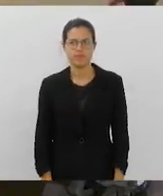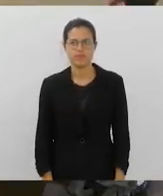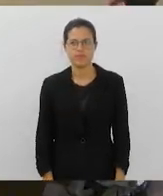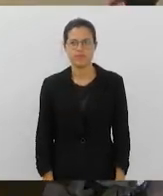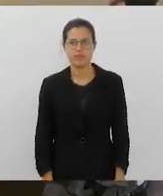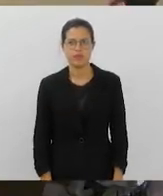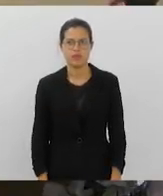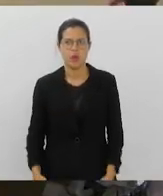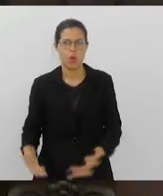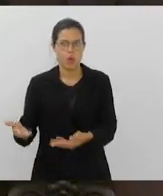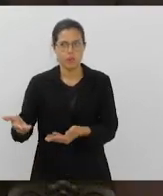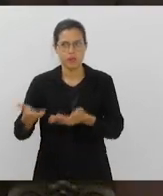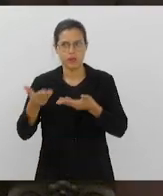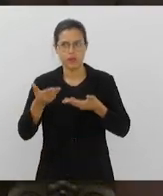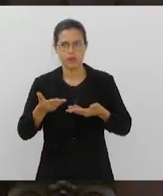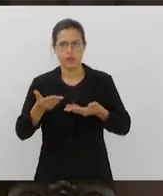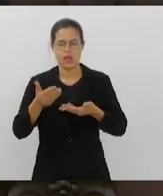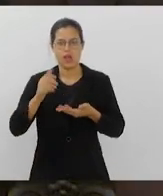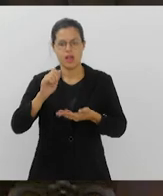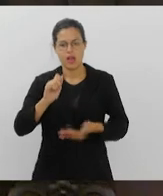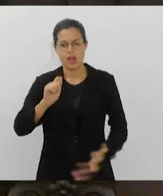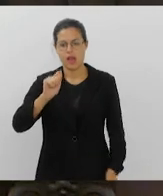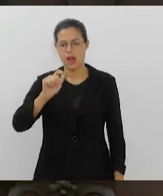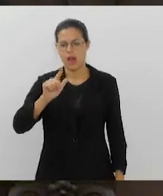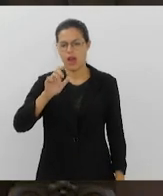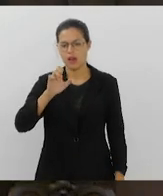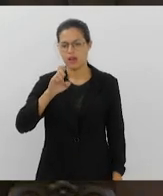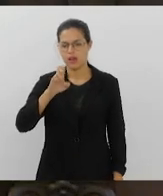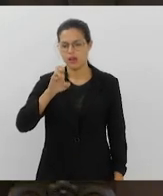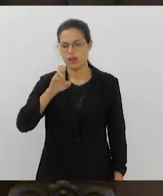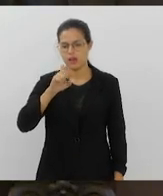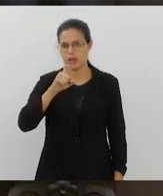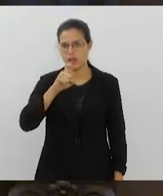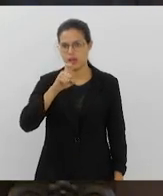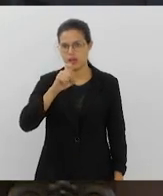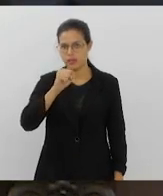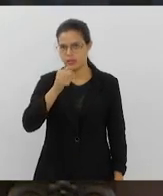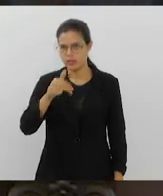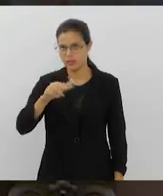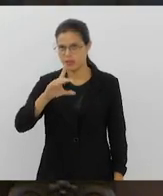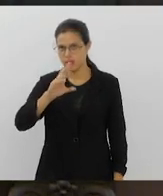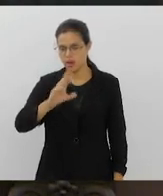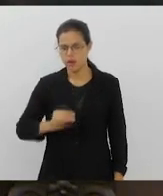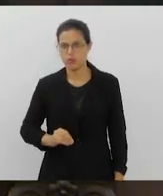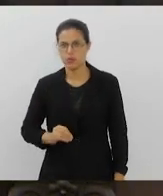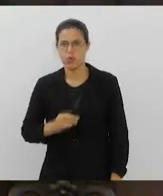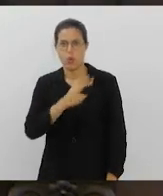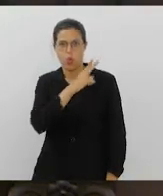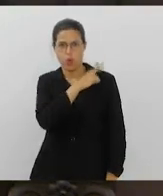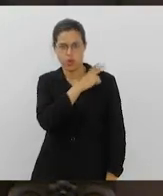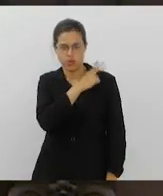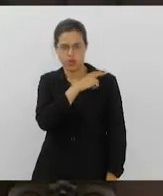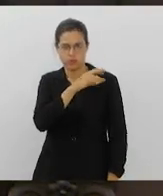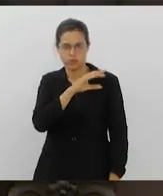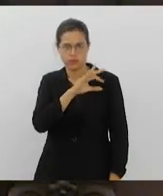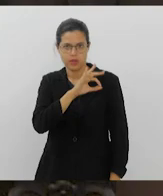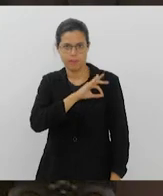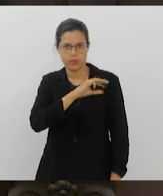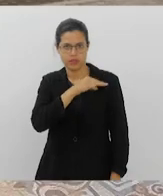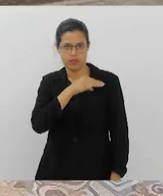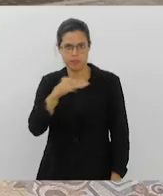Chamar o senhor Alessandro Marco Alencar Alves, coronel da Polícia Militar do Distrito